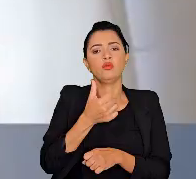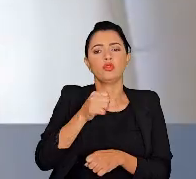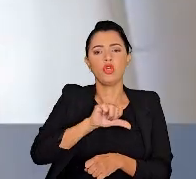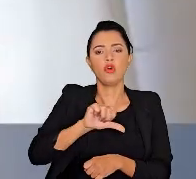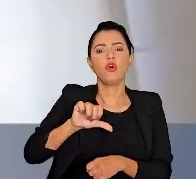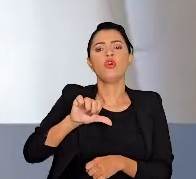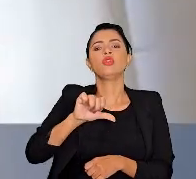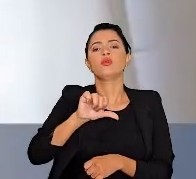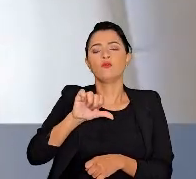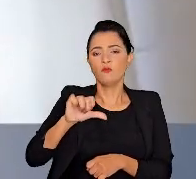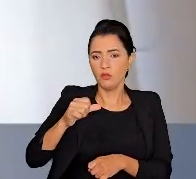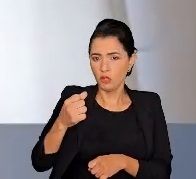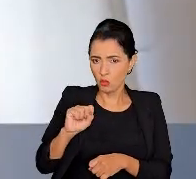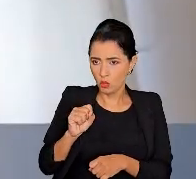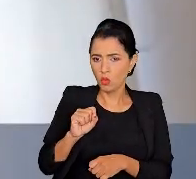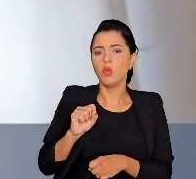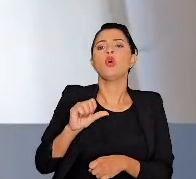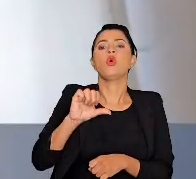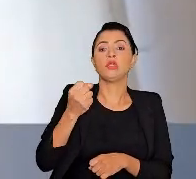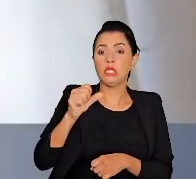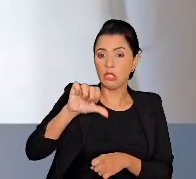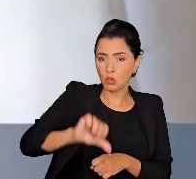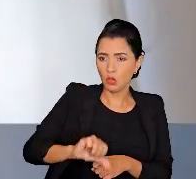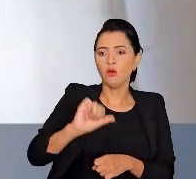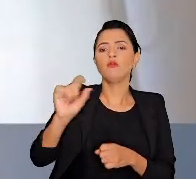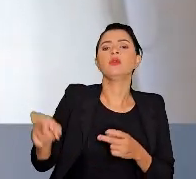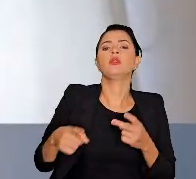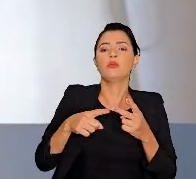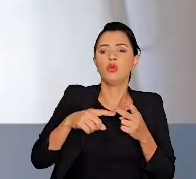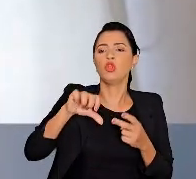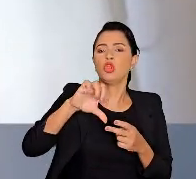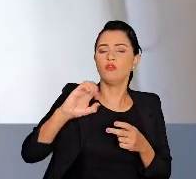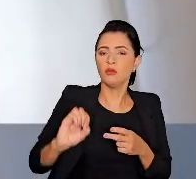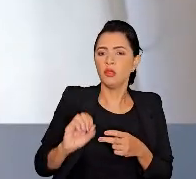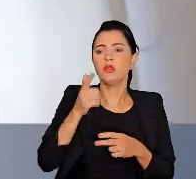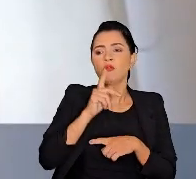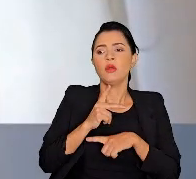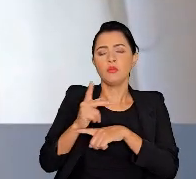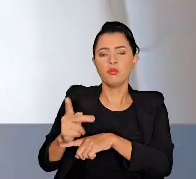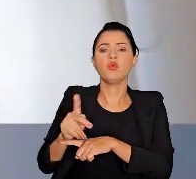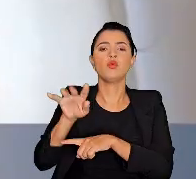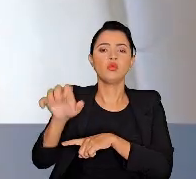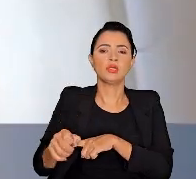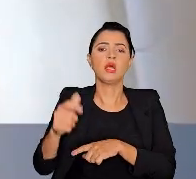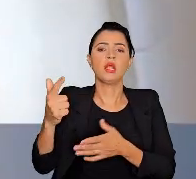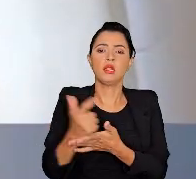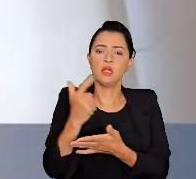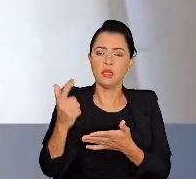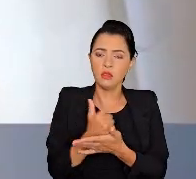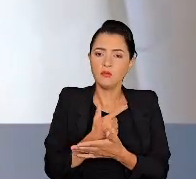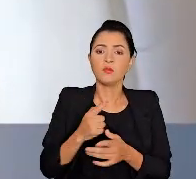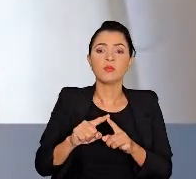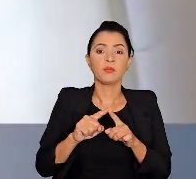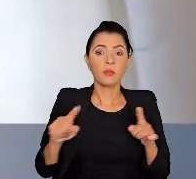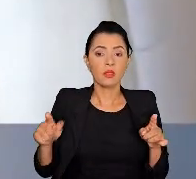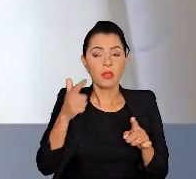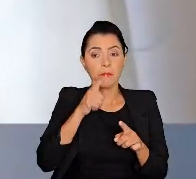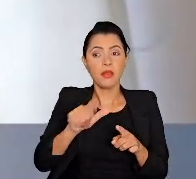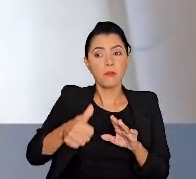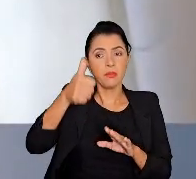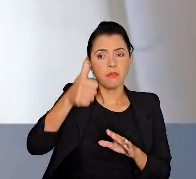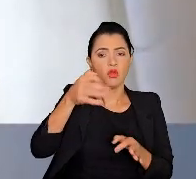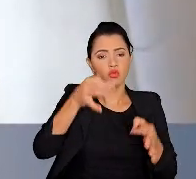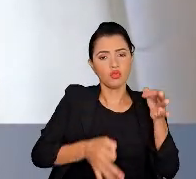em 1990, foi deferida uma busca e apreensão de livros, mas a sentença de primeira instância,